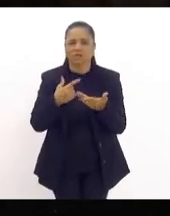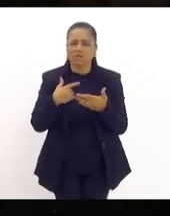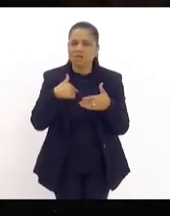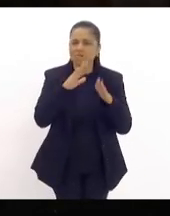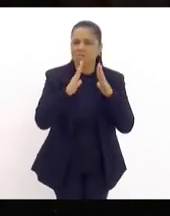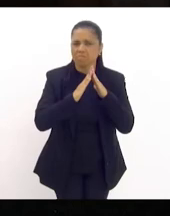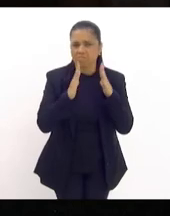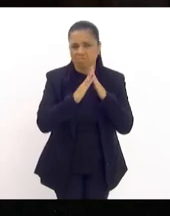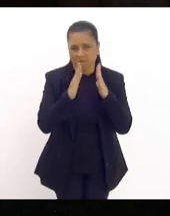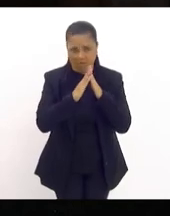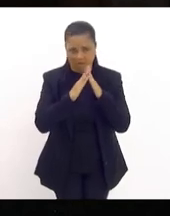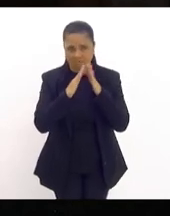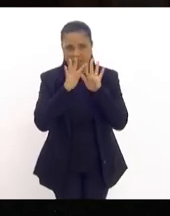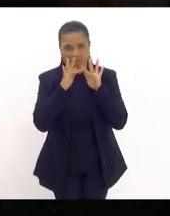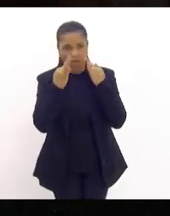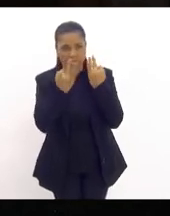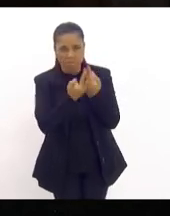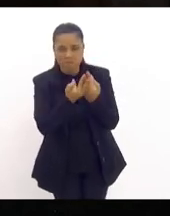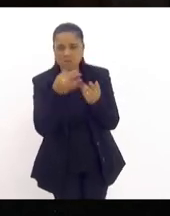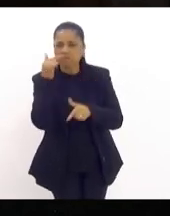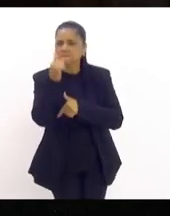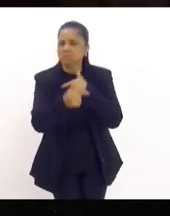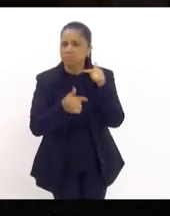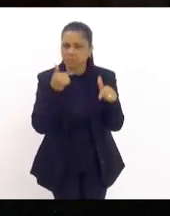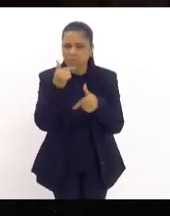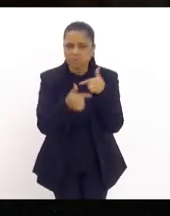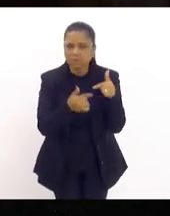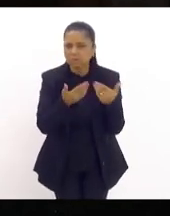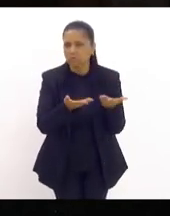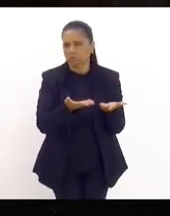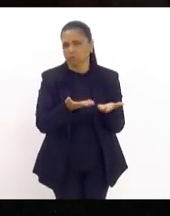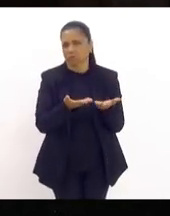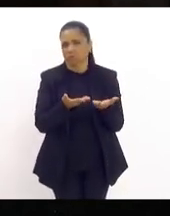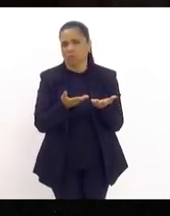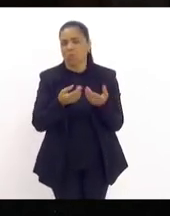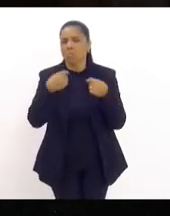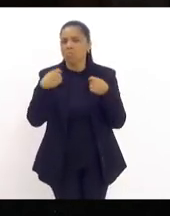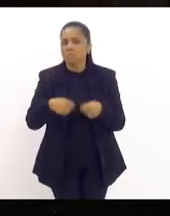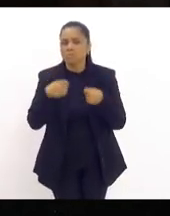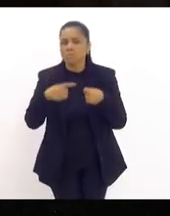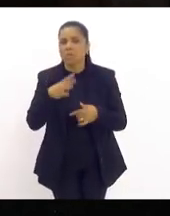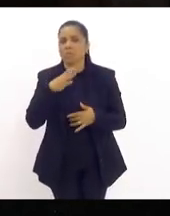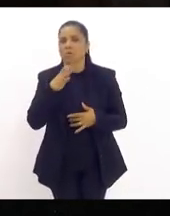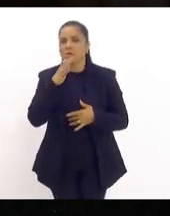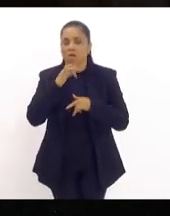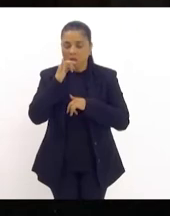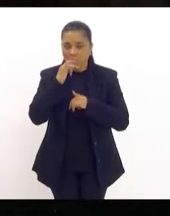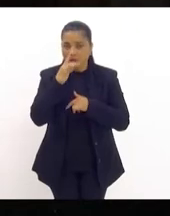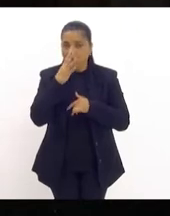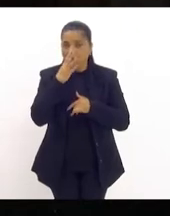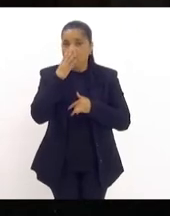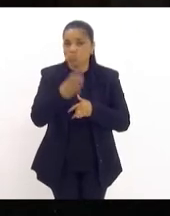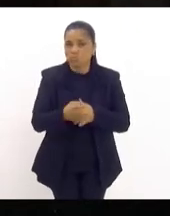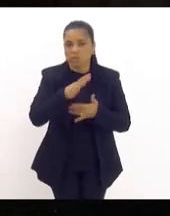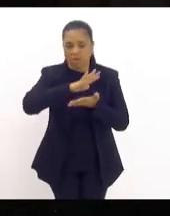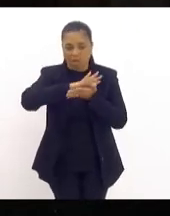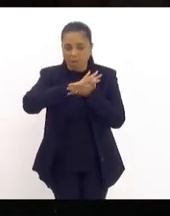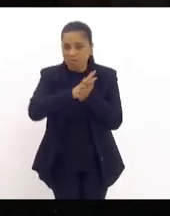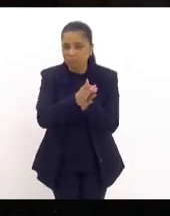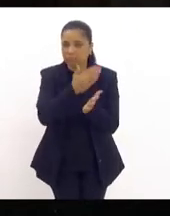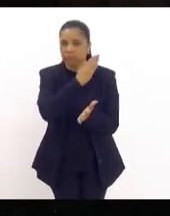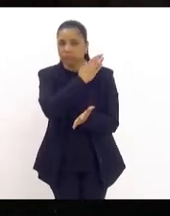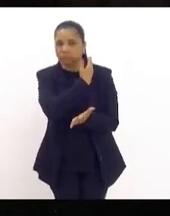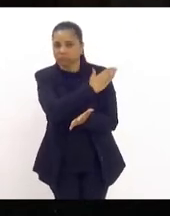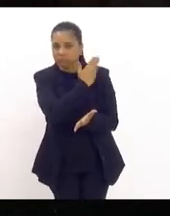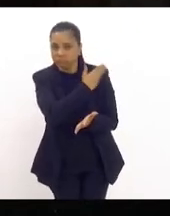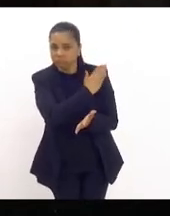família. Então, nós precisamos denunciar em todos os momentos o racismo que persiste ainda